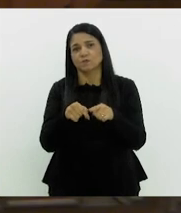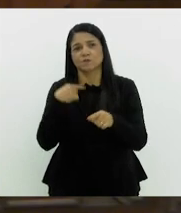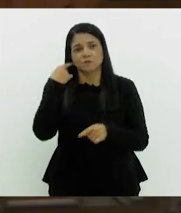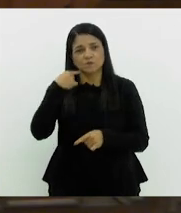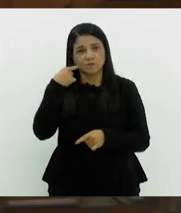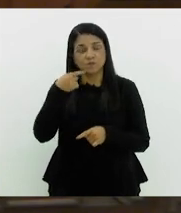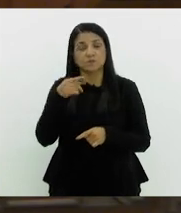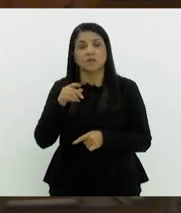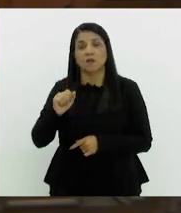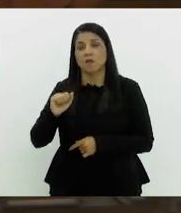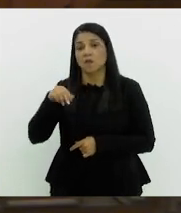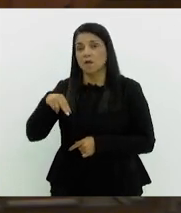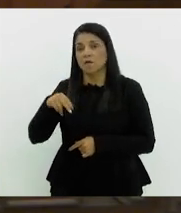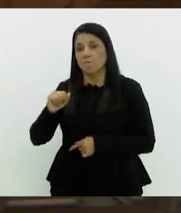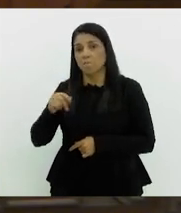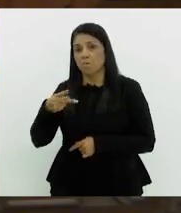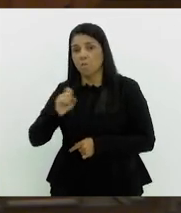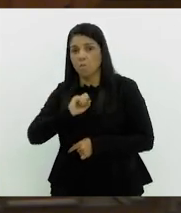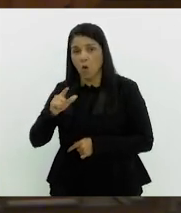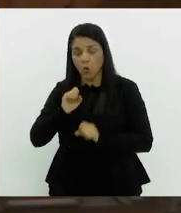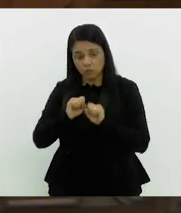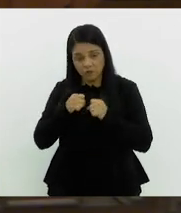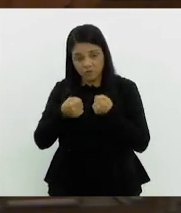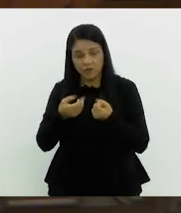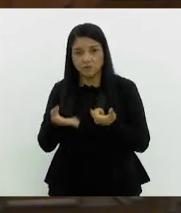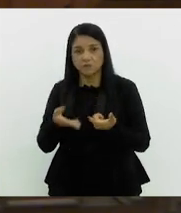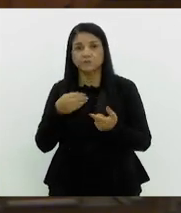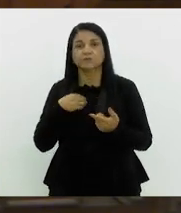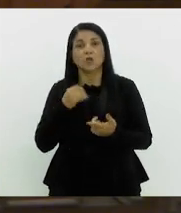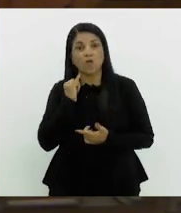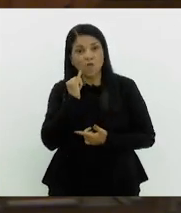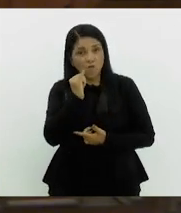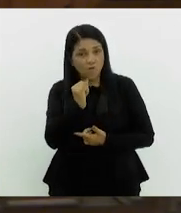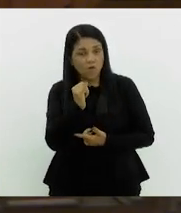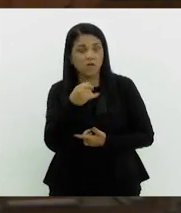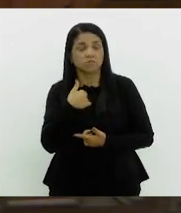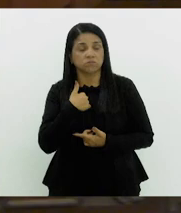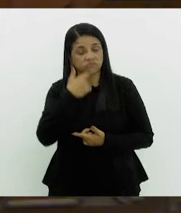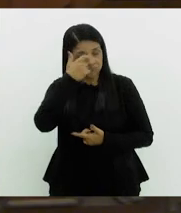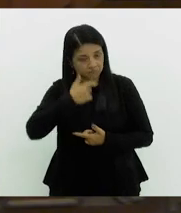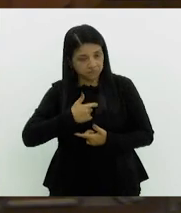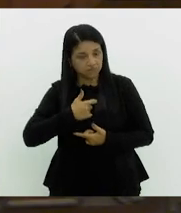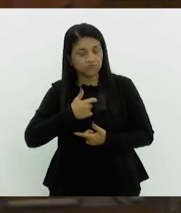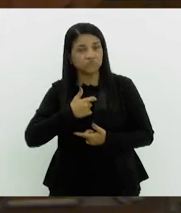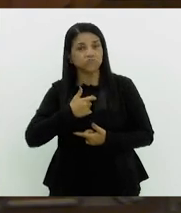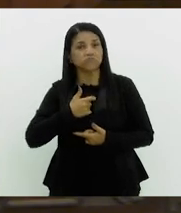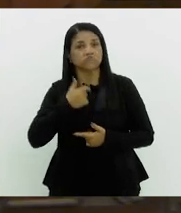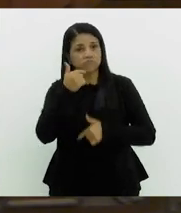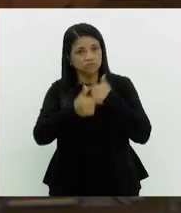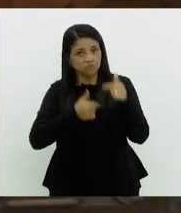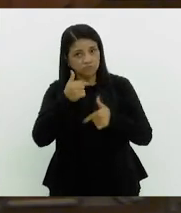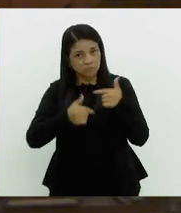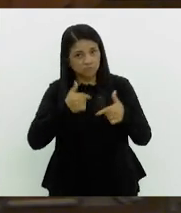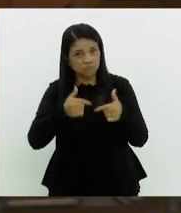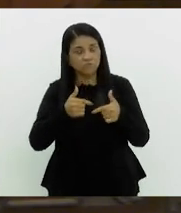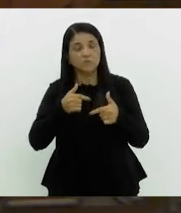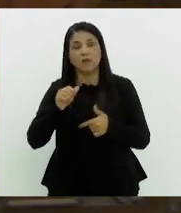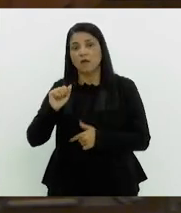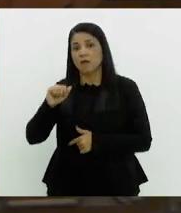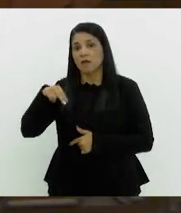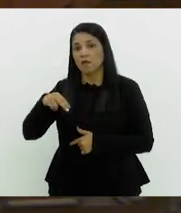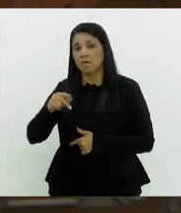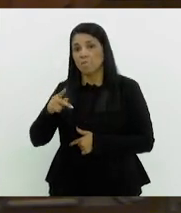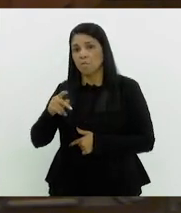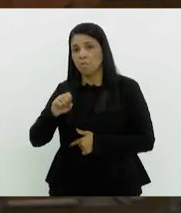defende. E eu quero dizer aqui, inclusive nesse momento publicamente, que no que depender de mim, a ANPAL sempre terá todo o apoio para que